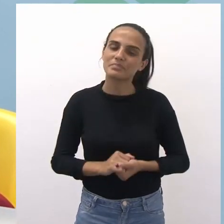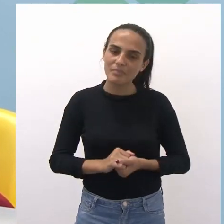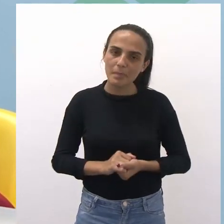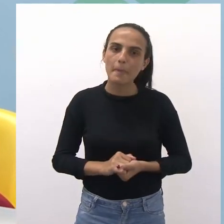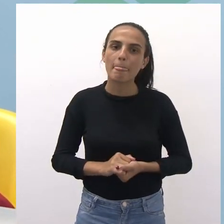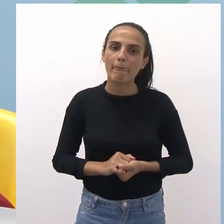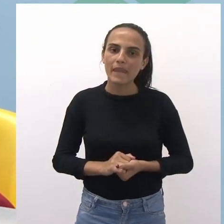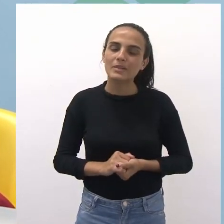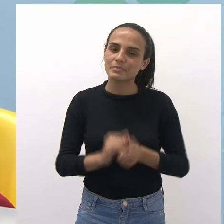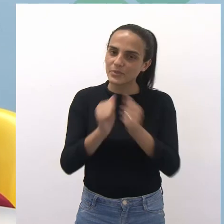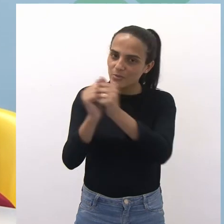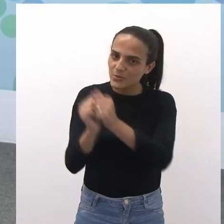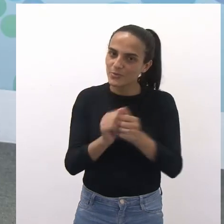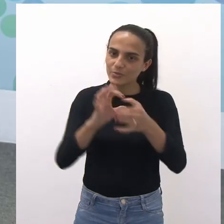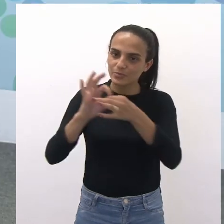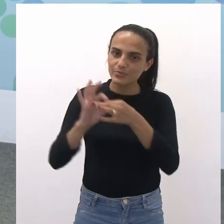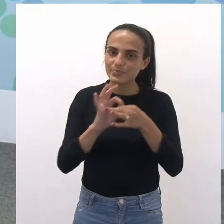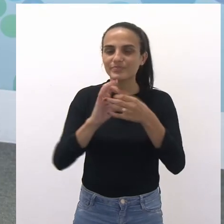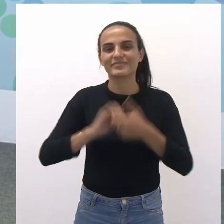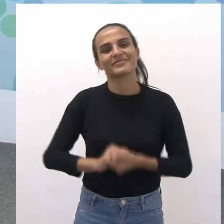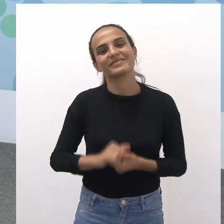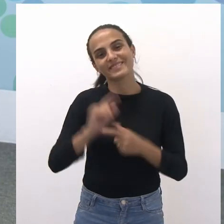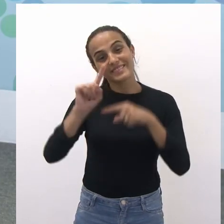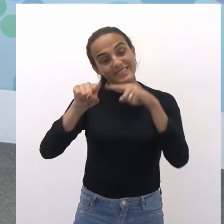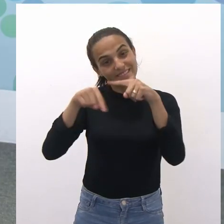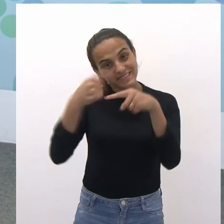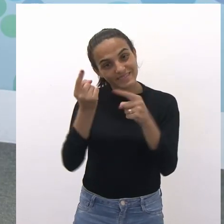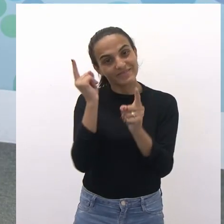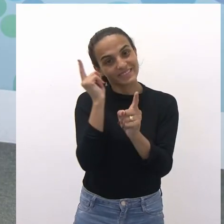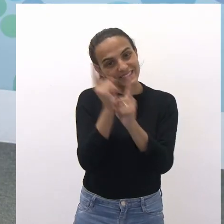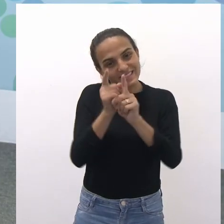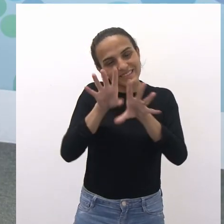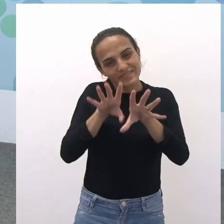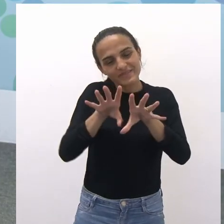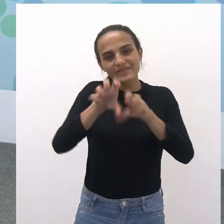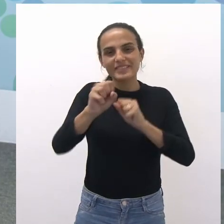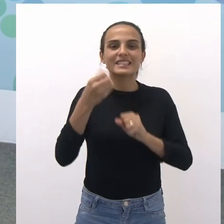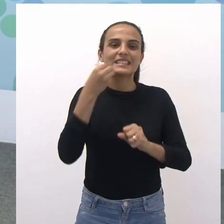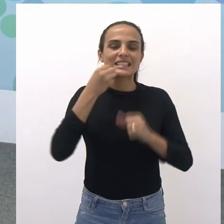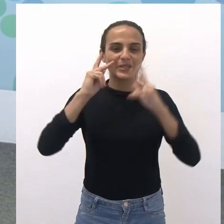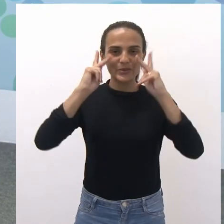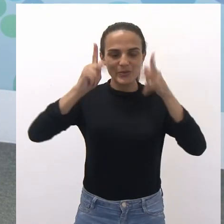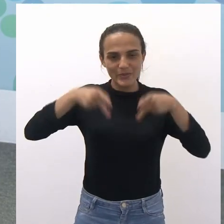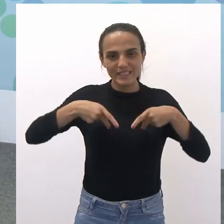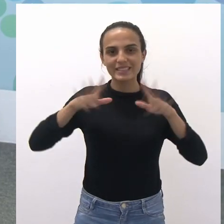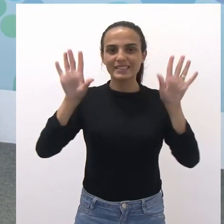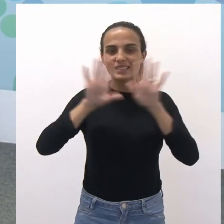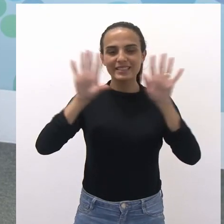cordialidade, parceria de vocês e até a próxima formação de Ciências Humanas.